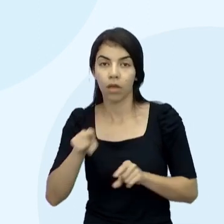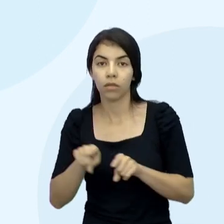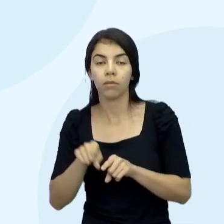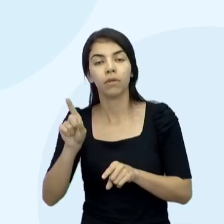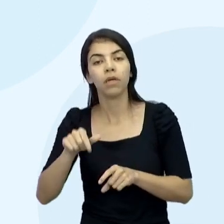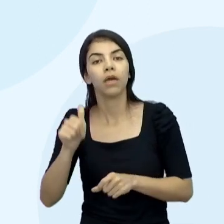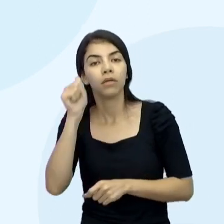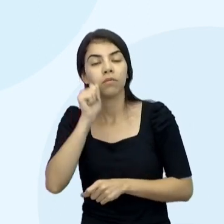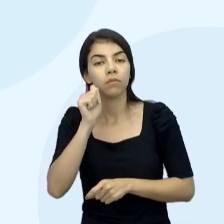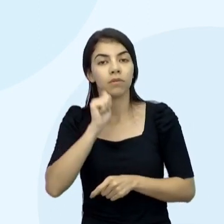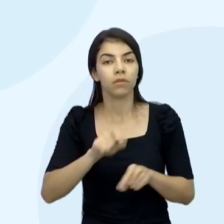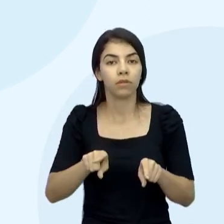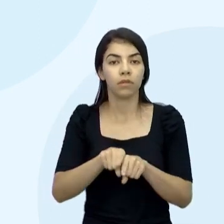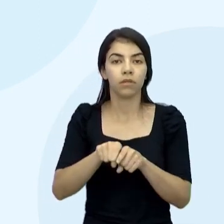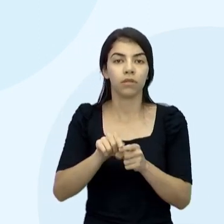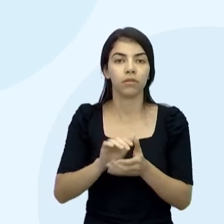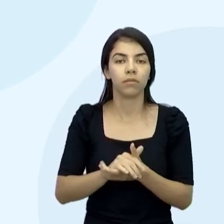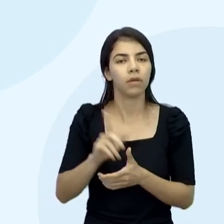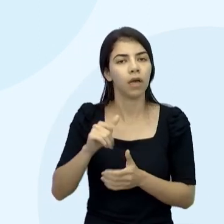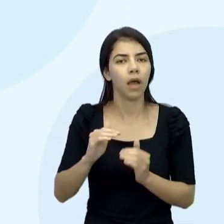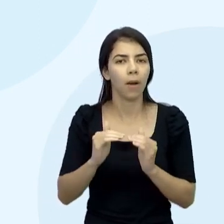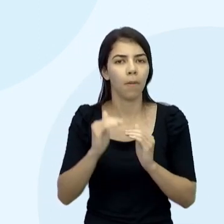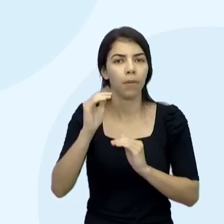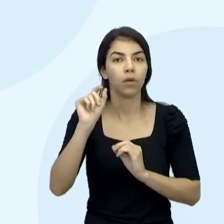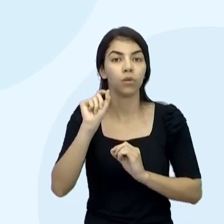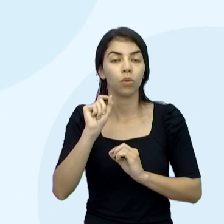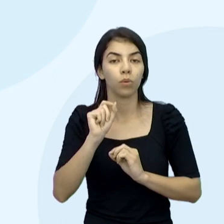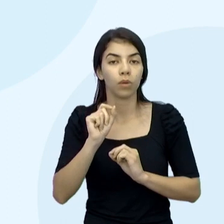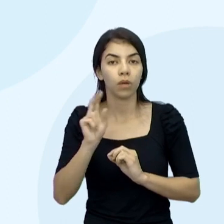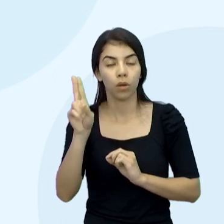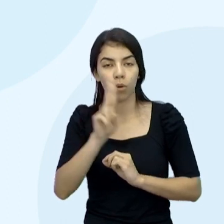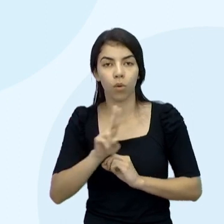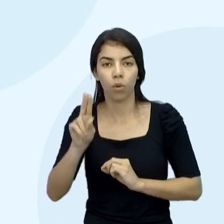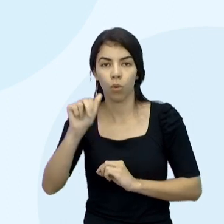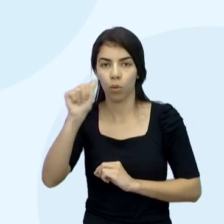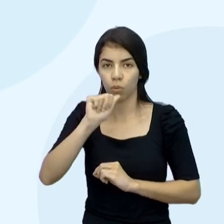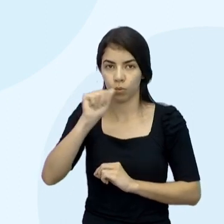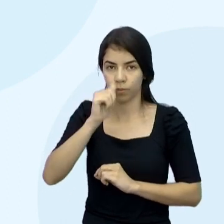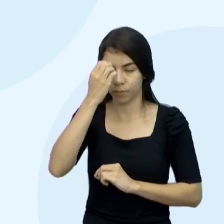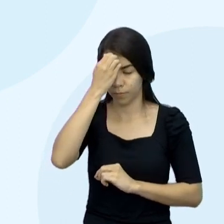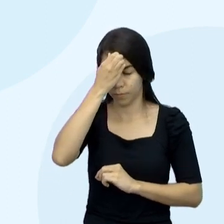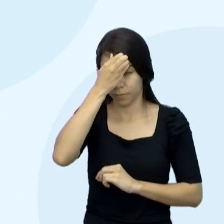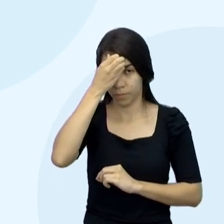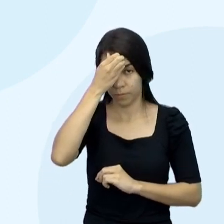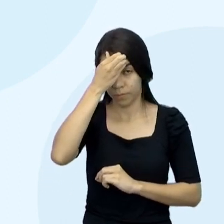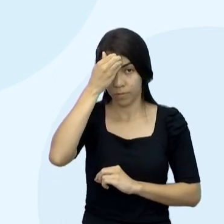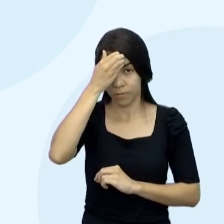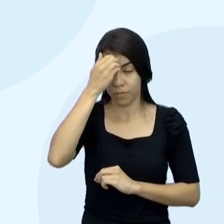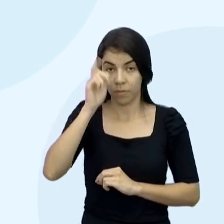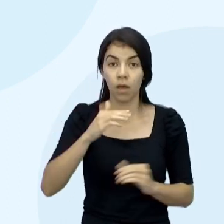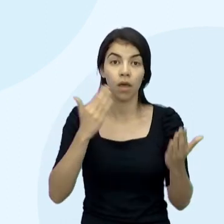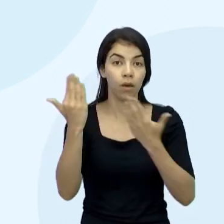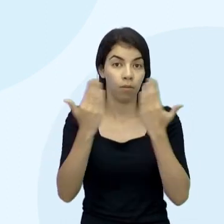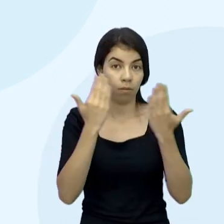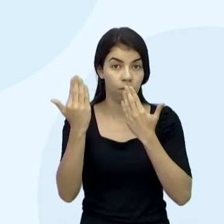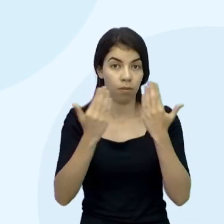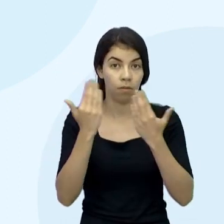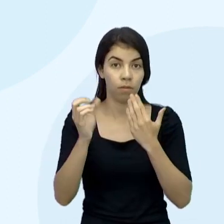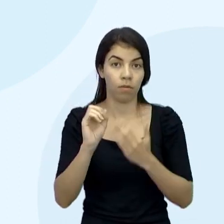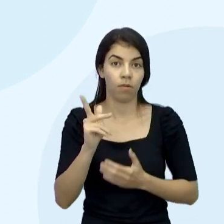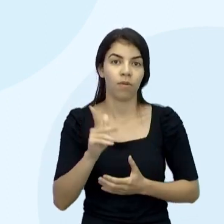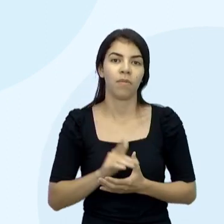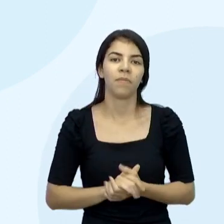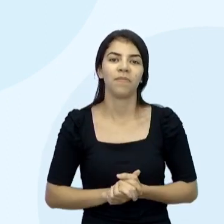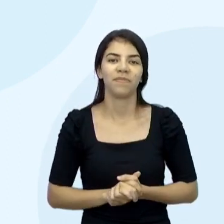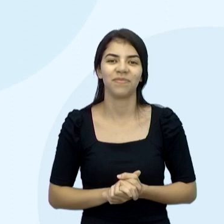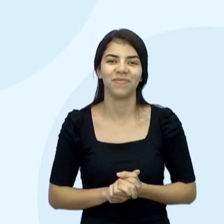as mulheres, né, aumentou o consumo em relação a elas. Tudo bem? Comparativamente, os homens, lógico, bebem mais